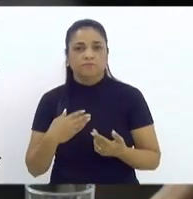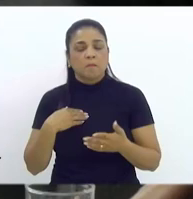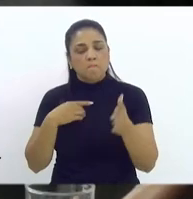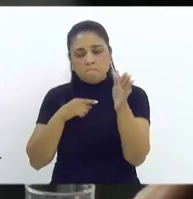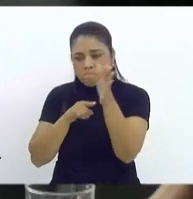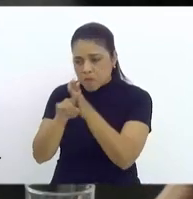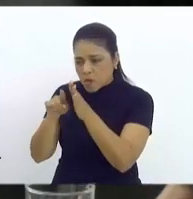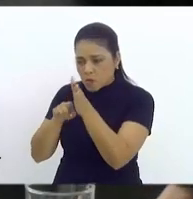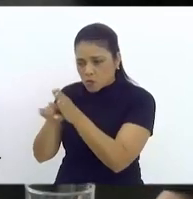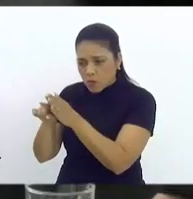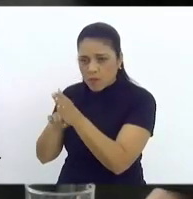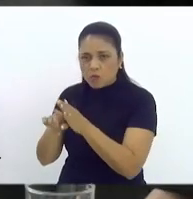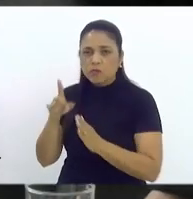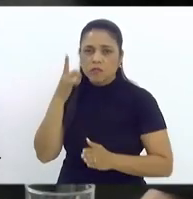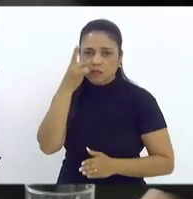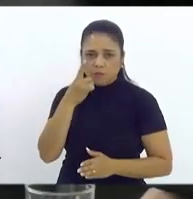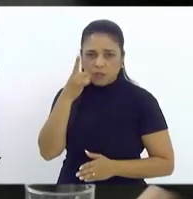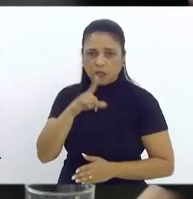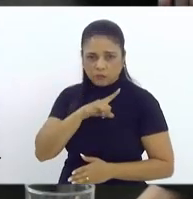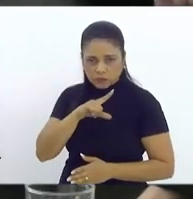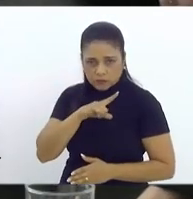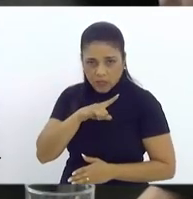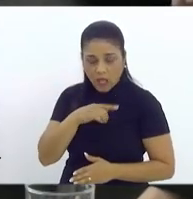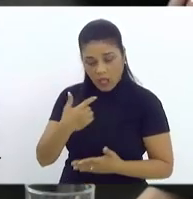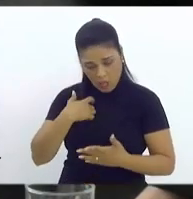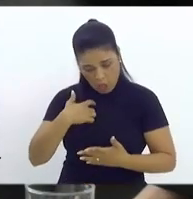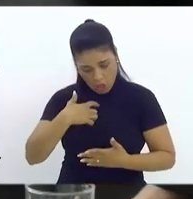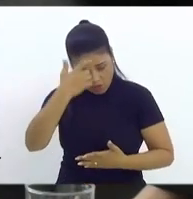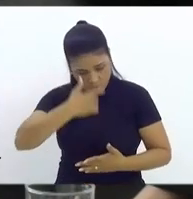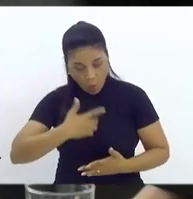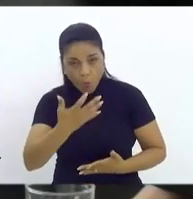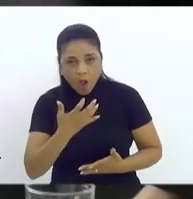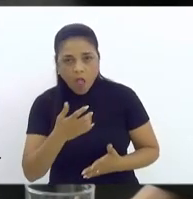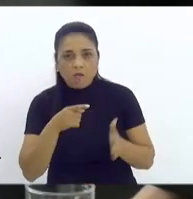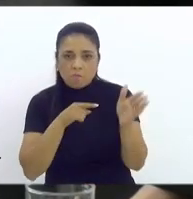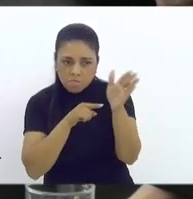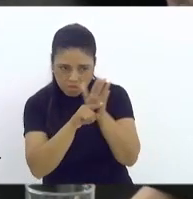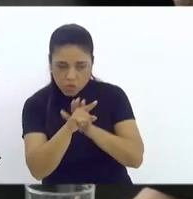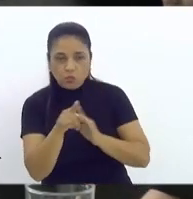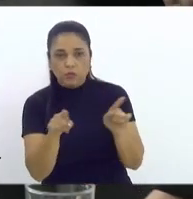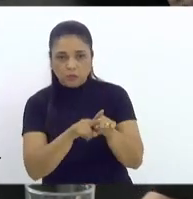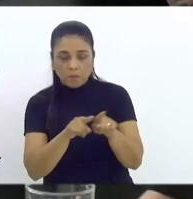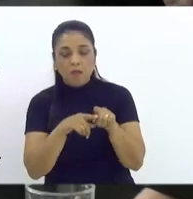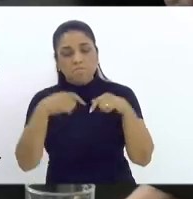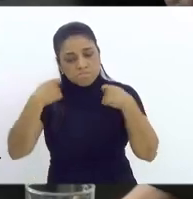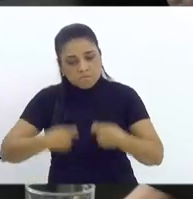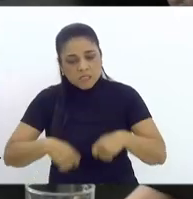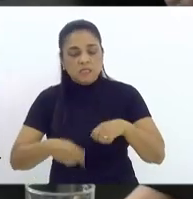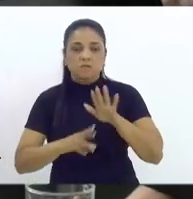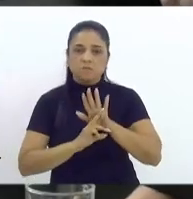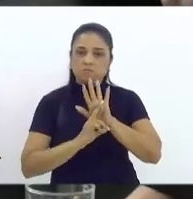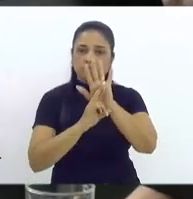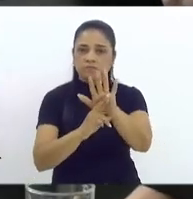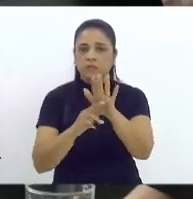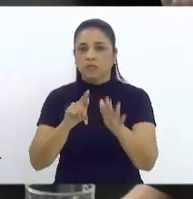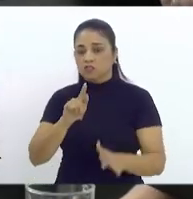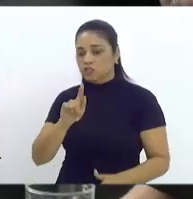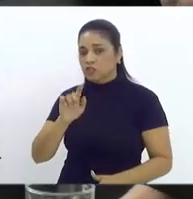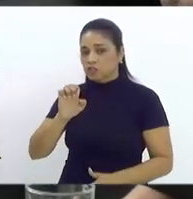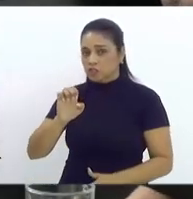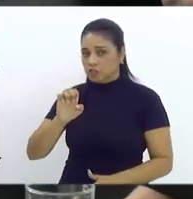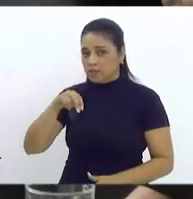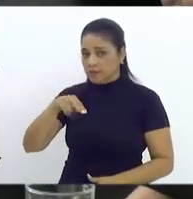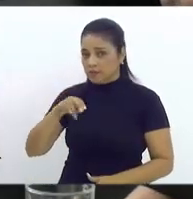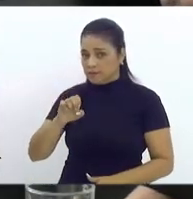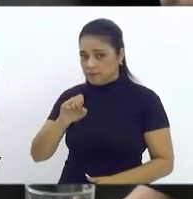deputados e eu quero fazer basicamente depende de um representante da Genersa estar aqui hoje para